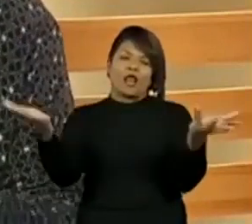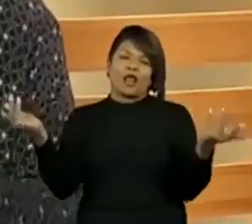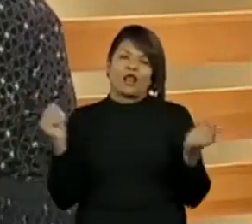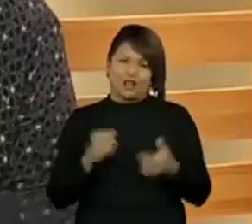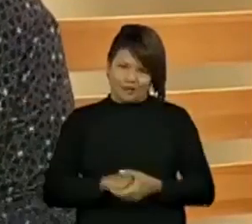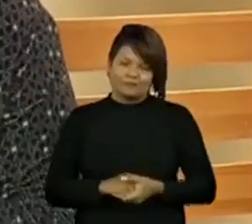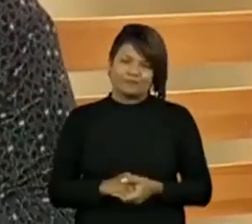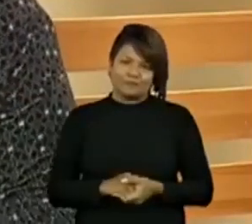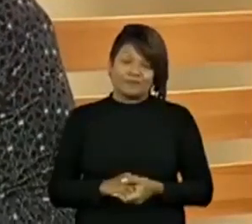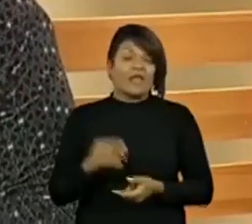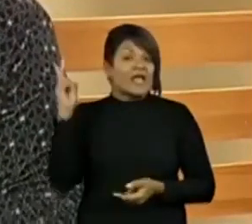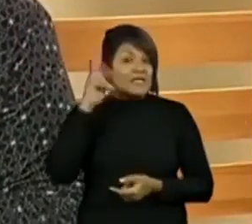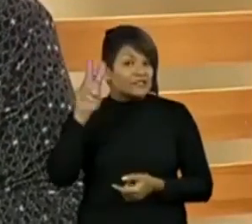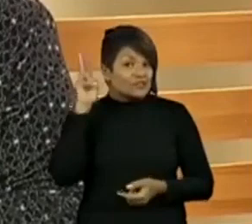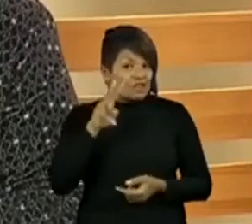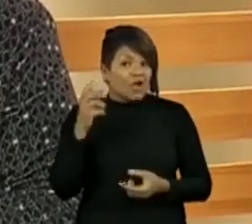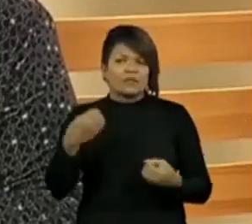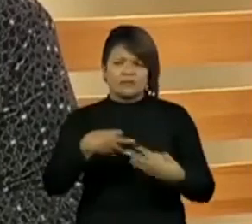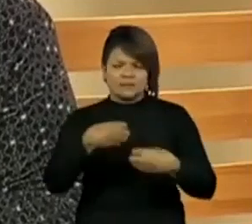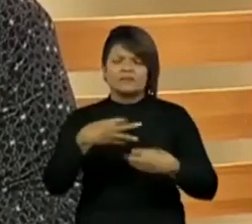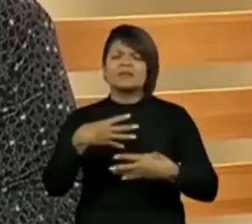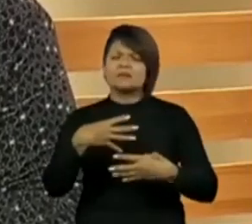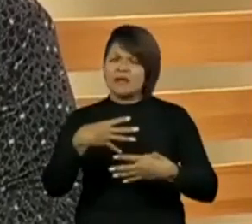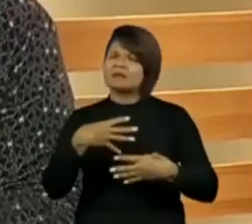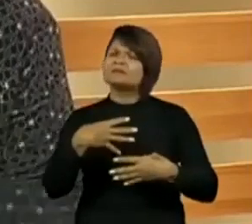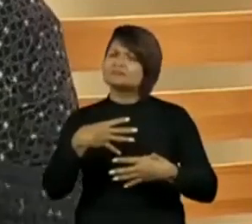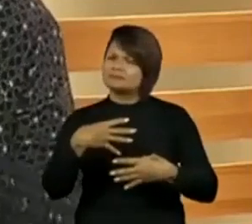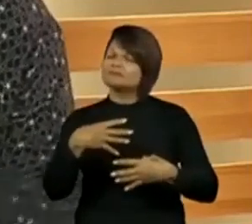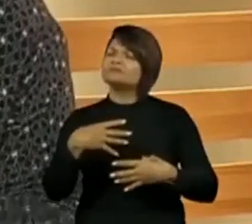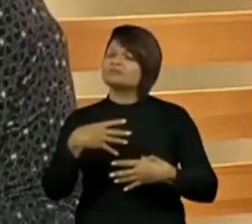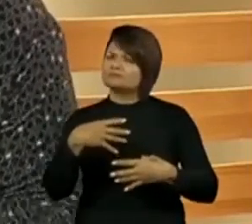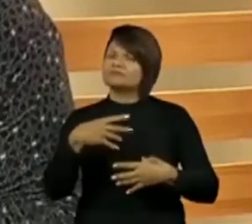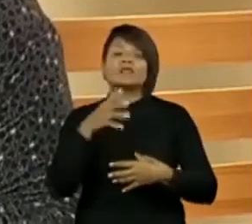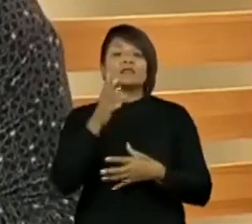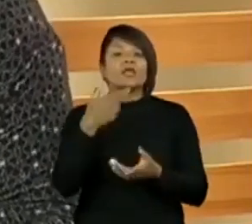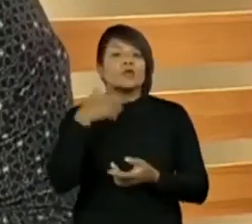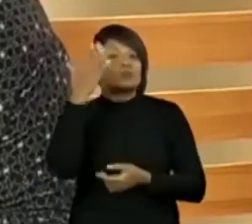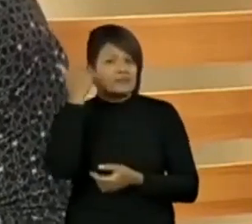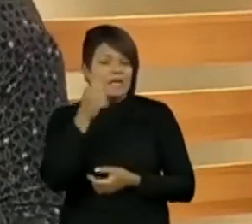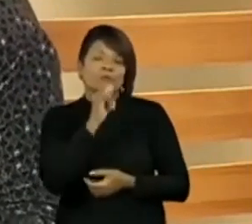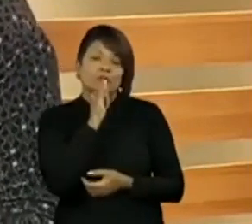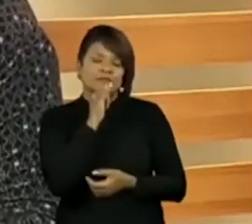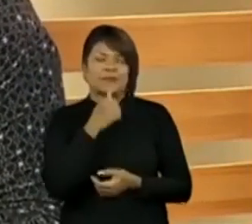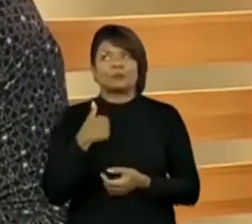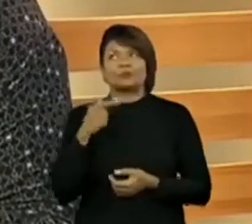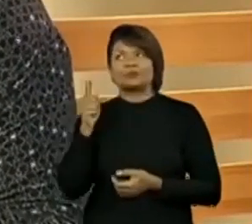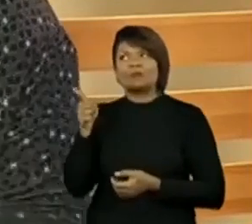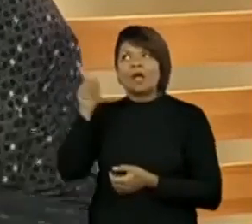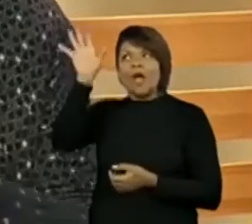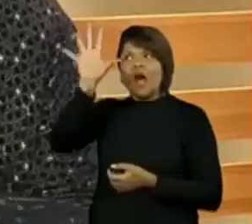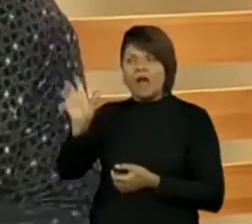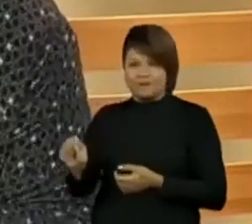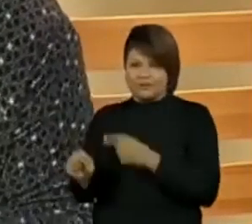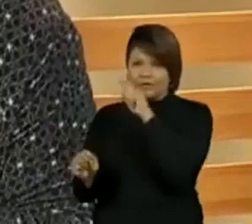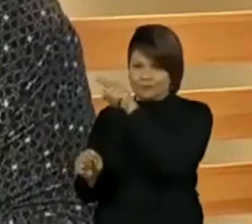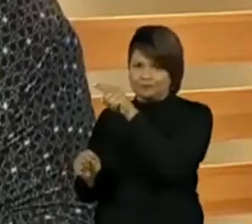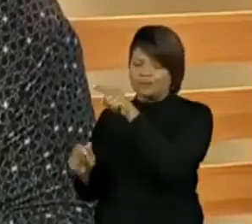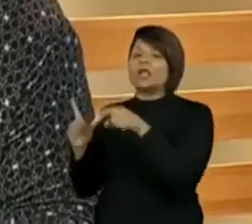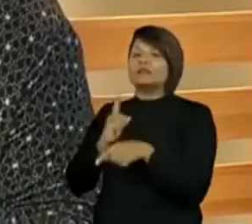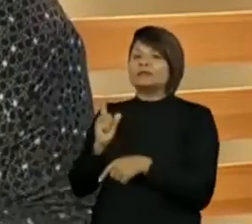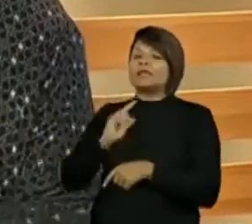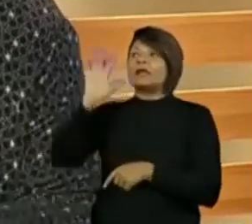As histórias nos ensinam muitas coisas. Eu sei, por exemplo, que essa história veio da África, que é o